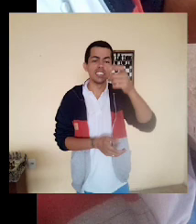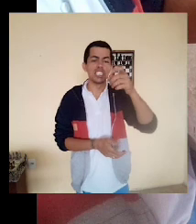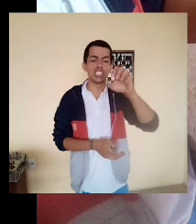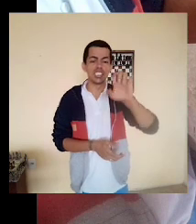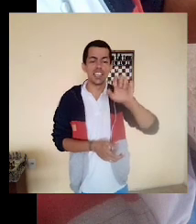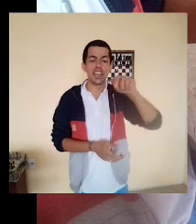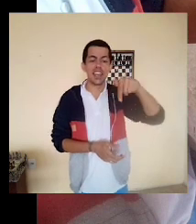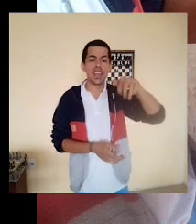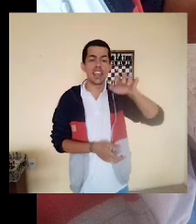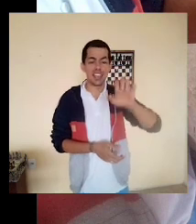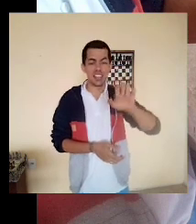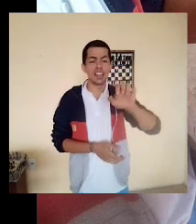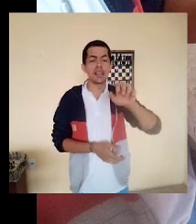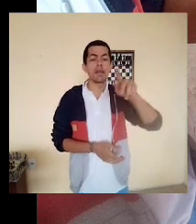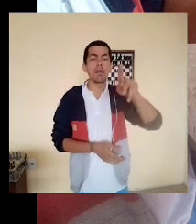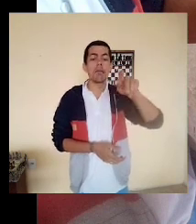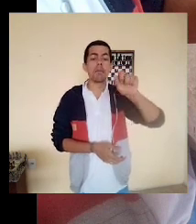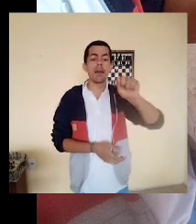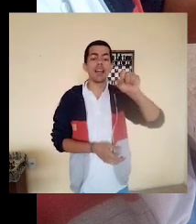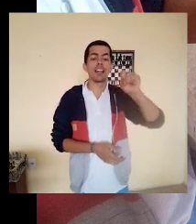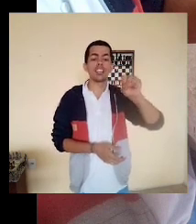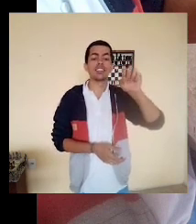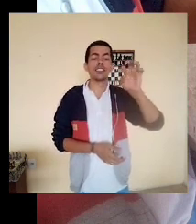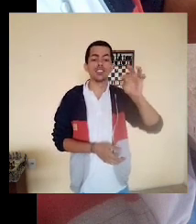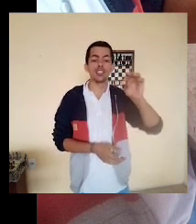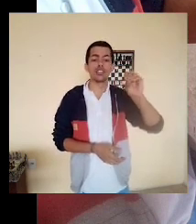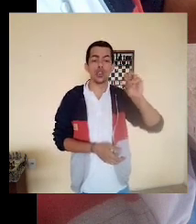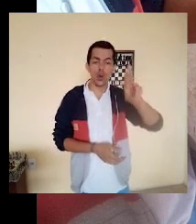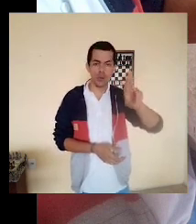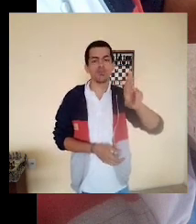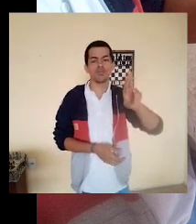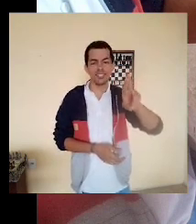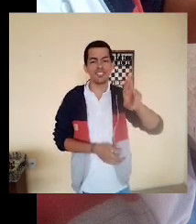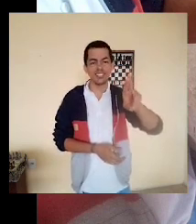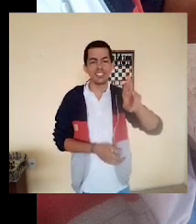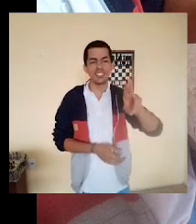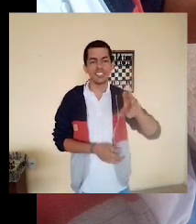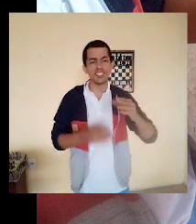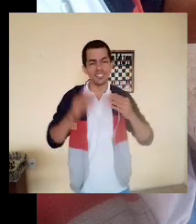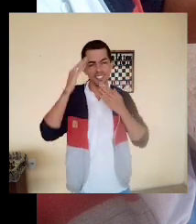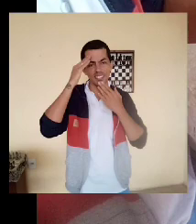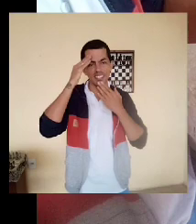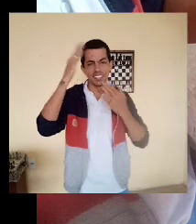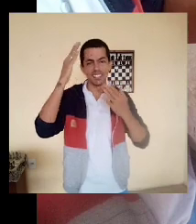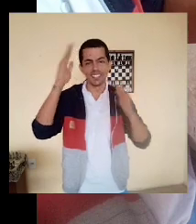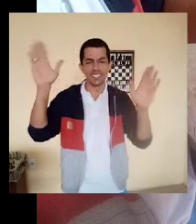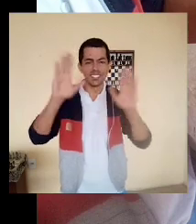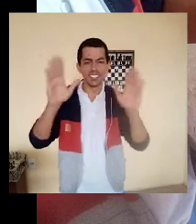Chamado de cheque pastor.